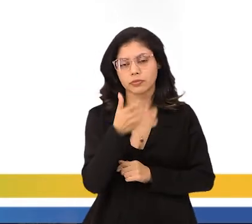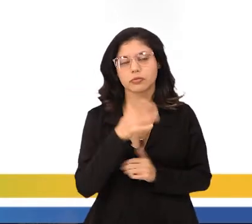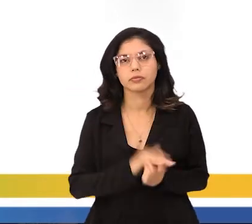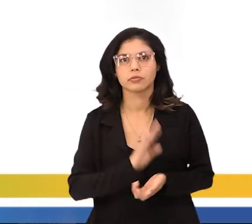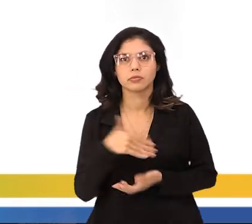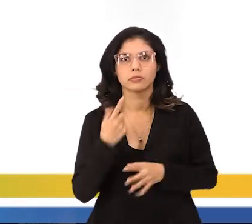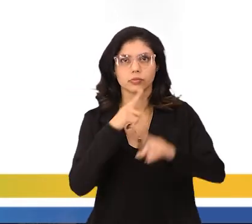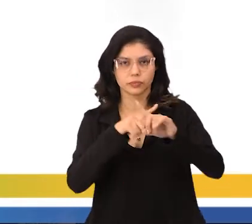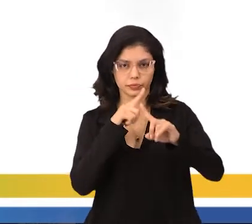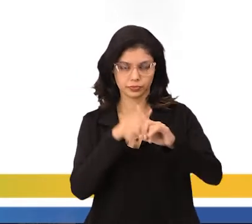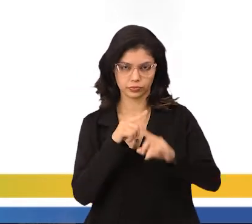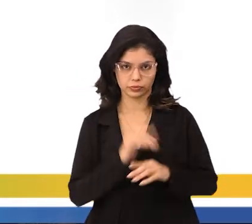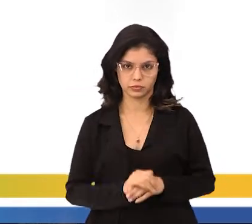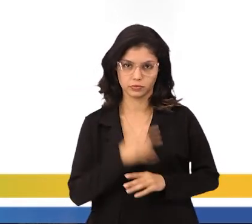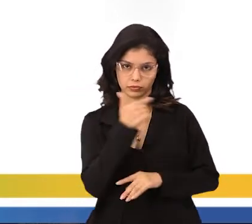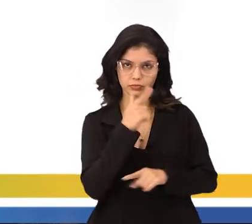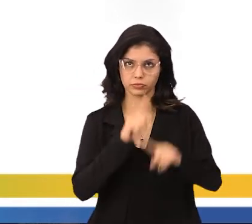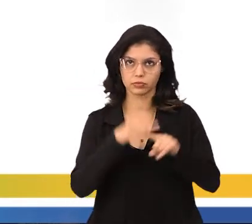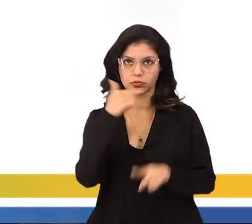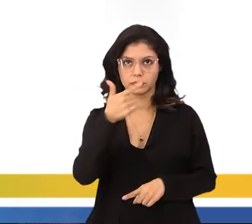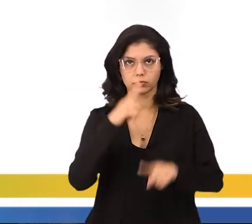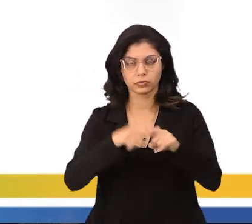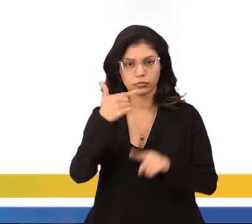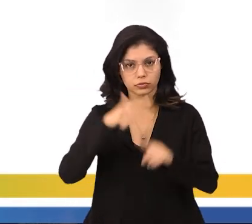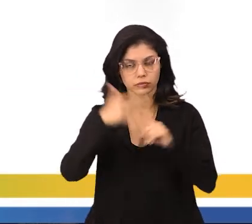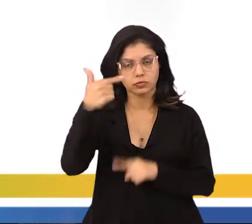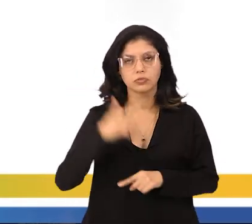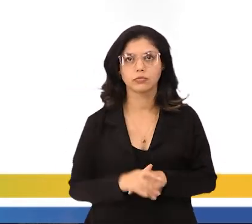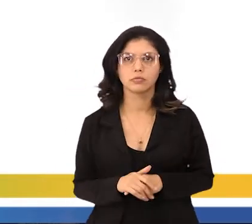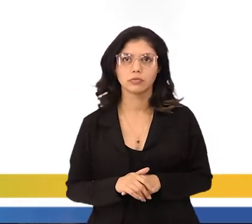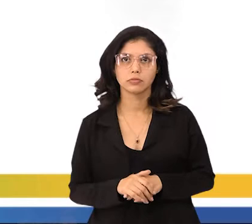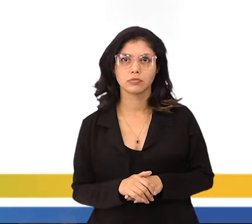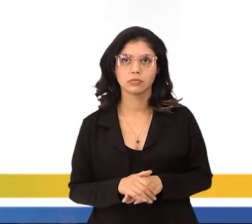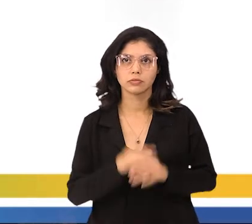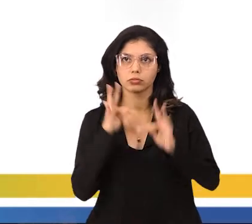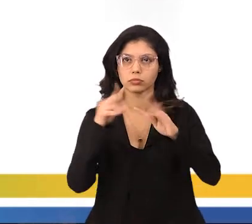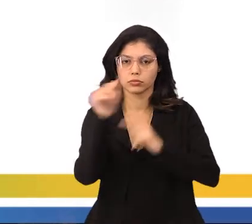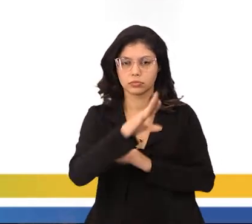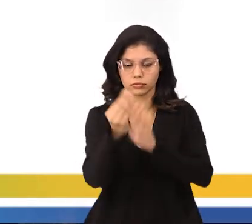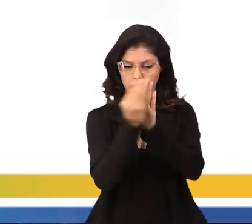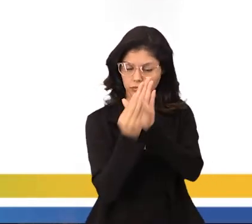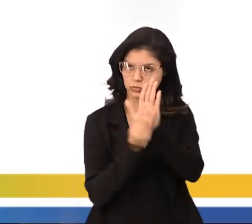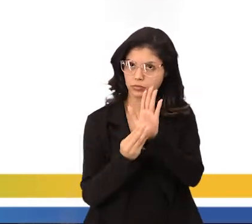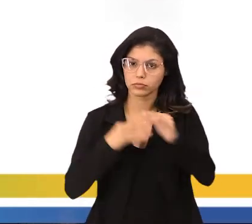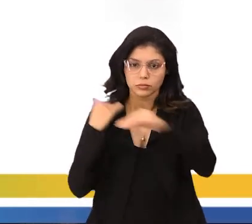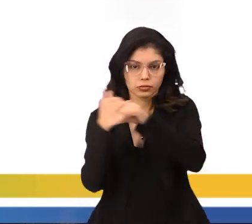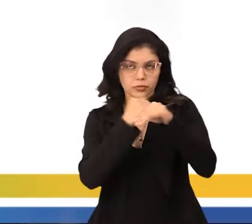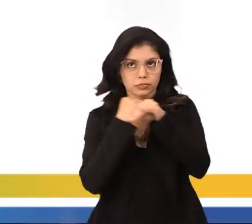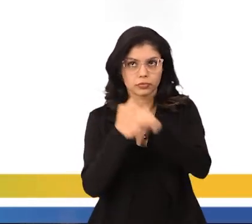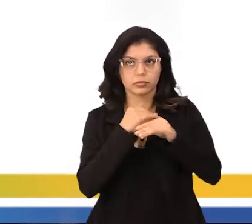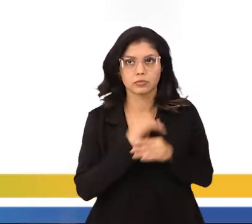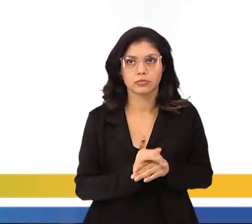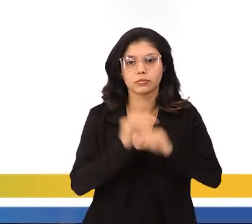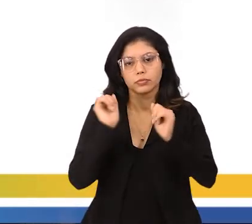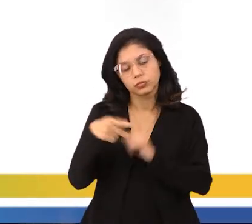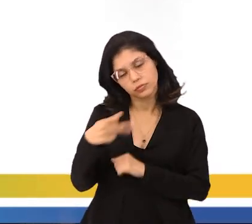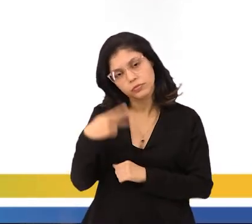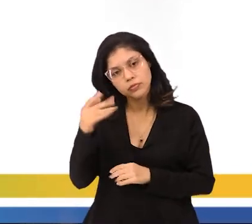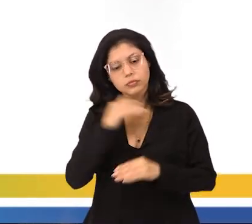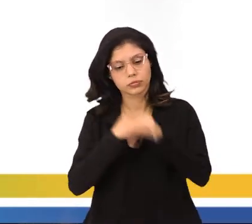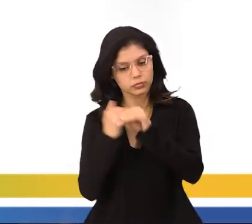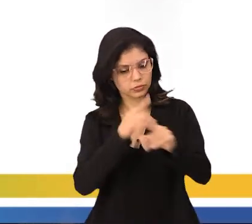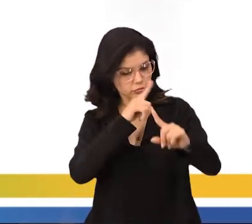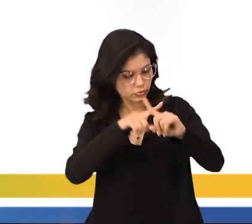que quando eu multiplico 2 vezes 2 vezes 2 vezes 2, todos eles são fatores iguais. Quando eu digo fatores, quer